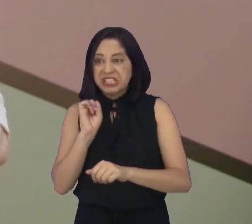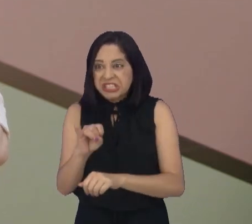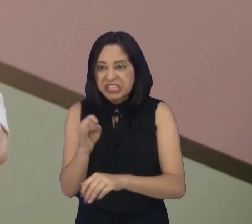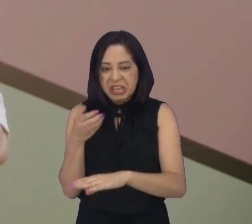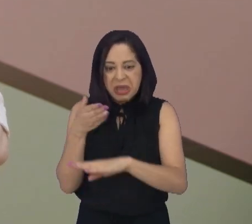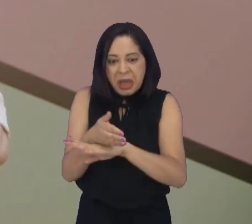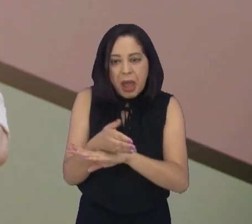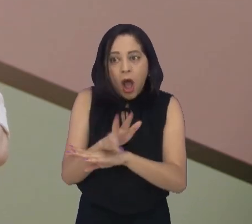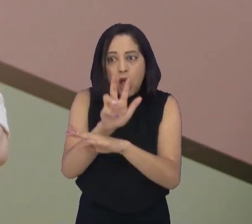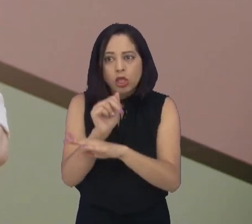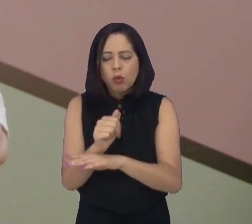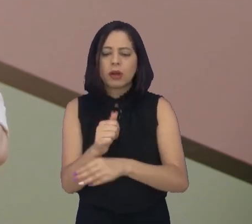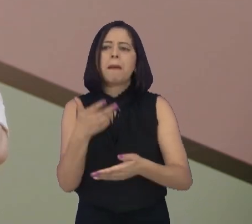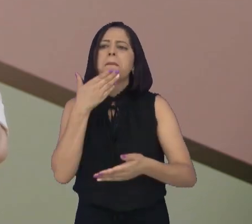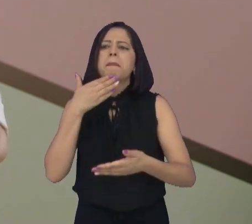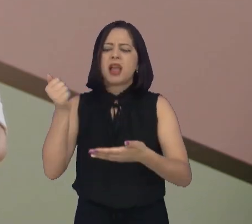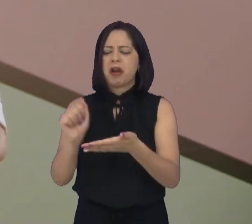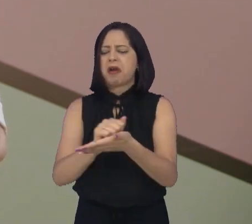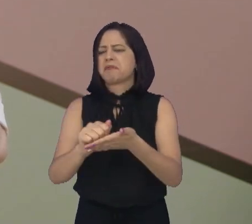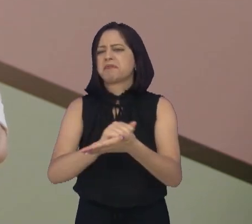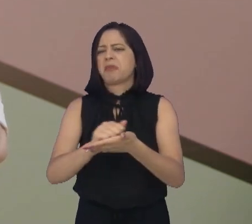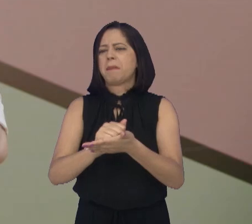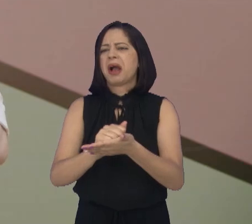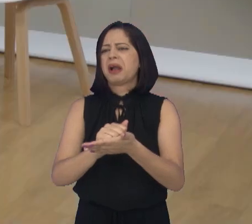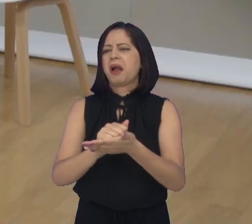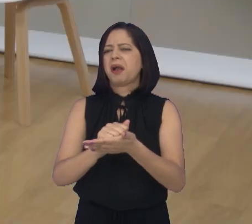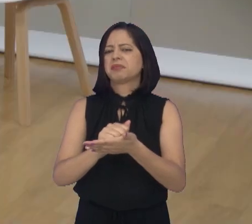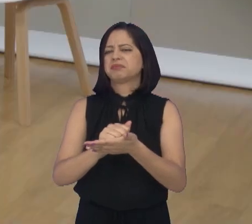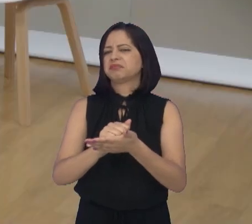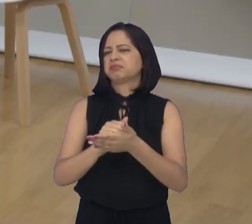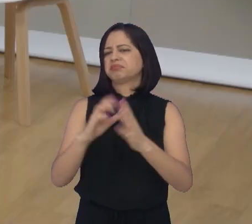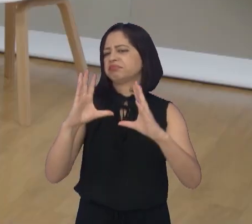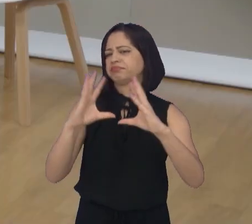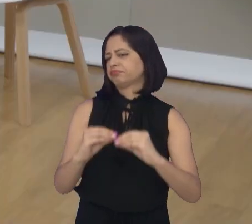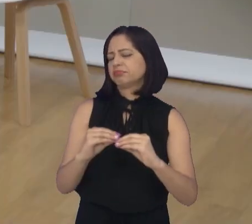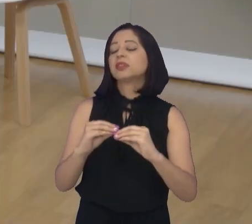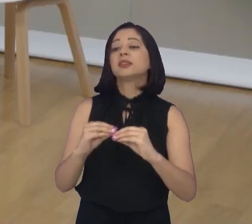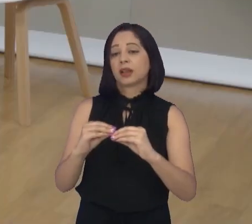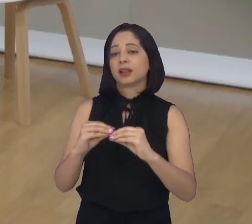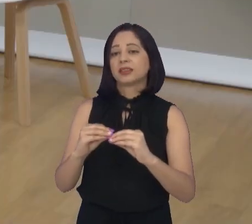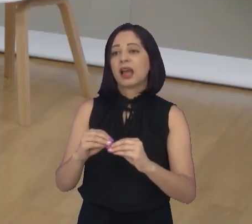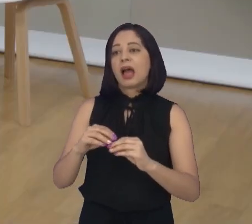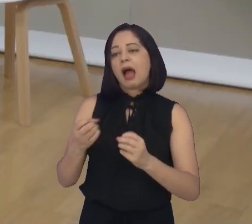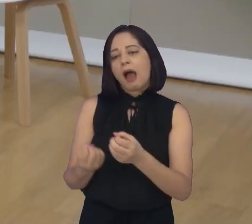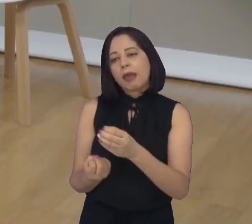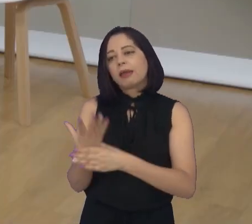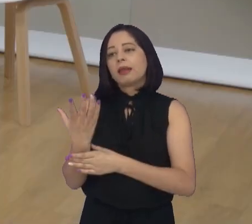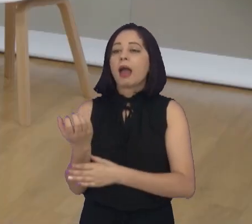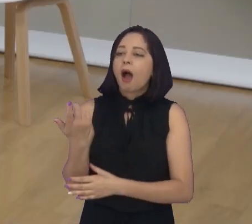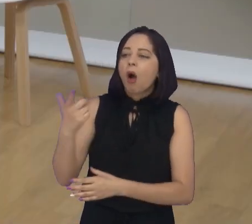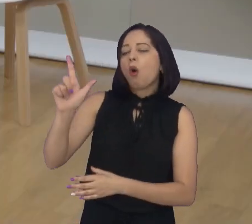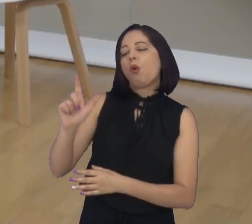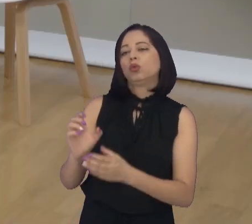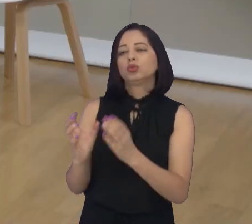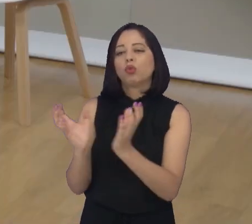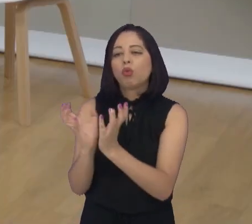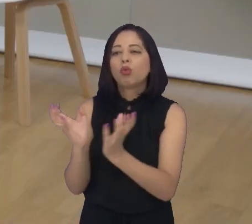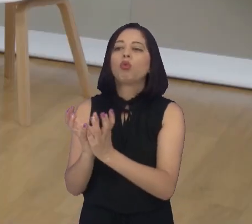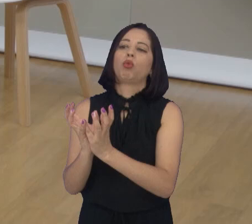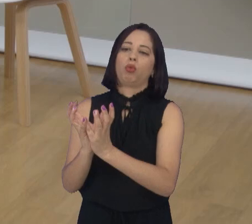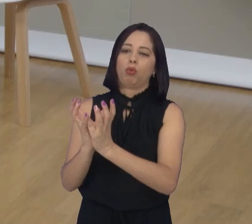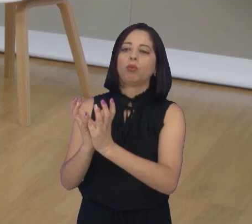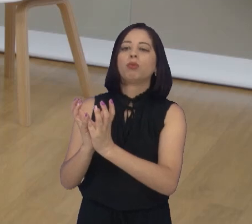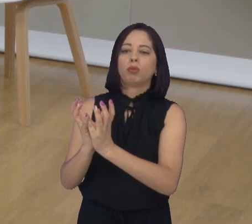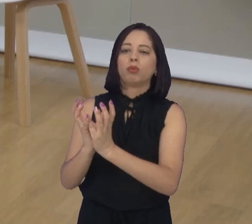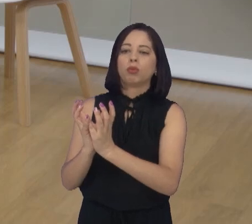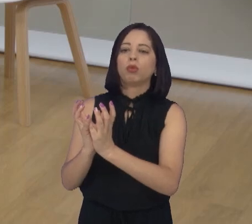para a nossa vida, isso abre espaço para o novo. Sim. Né? Para que a gente possa, então, ter outros aplicativos, outros grupos que tragam algum valor para a